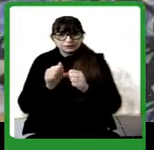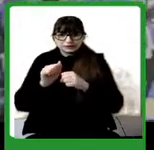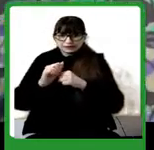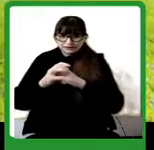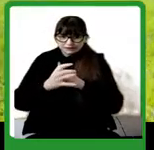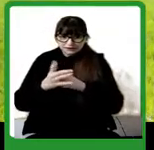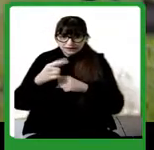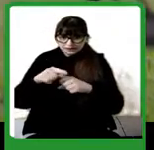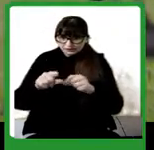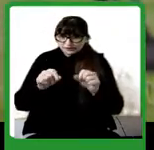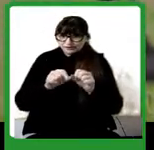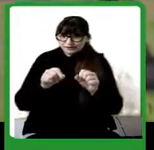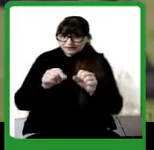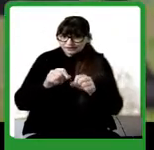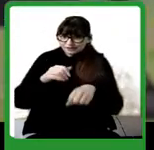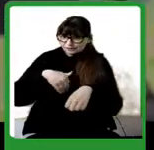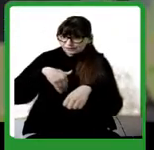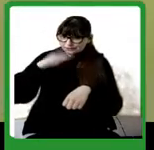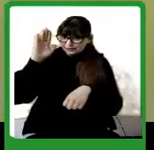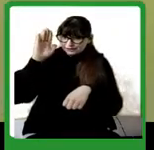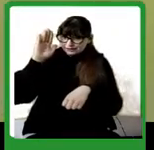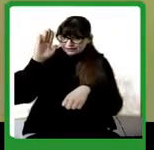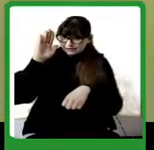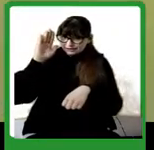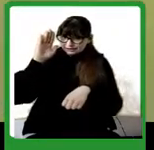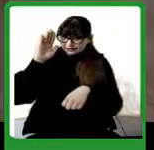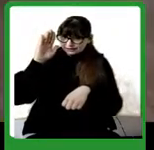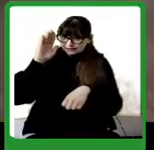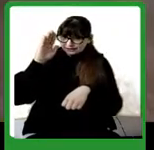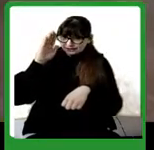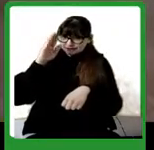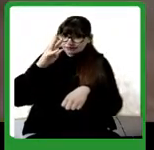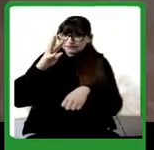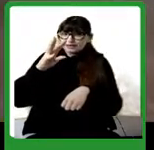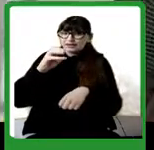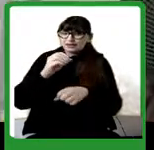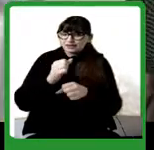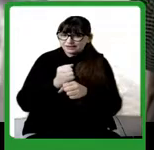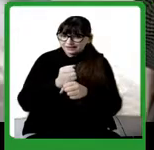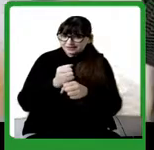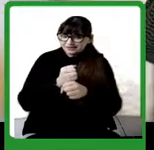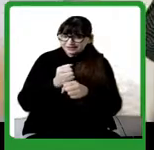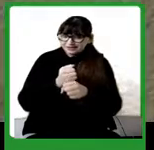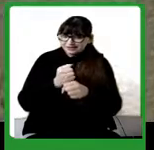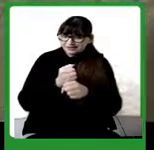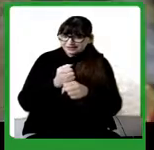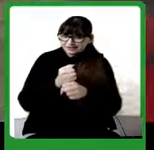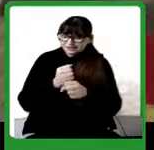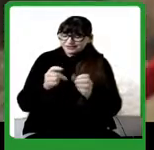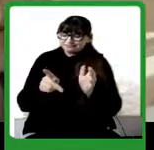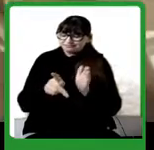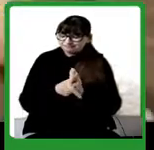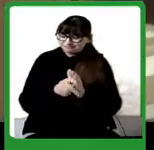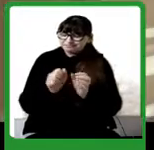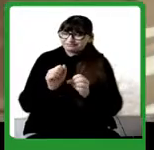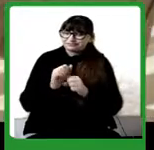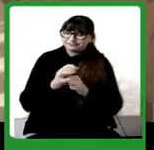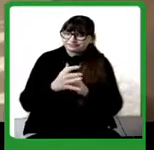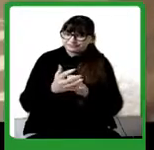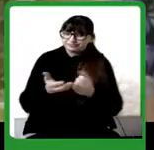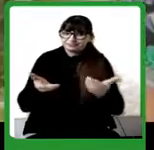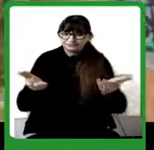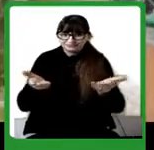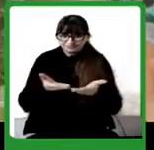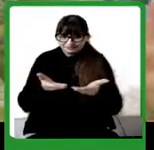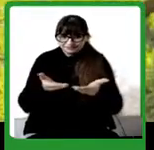faremos muito mais. 40 anos, Sicredi Alto Uruguai.